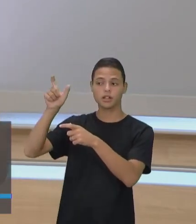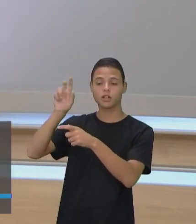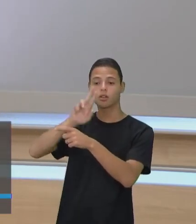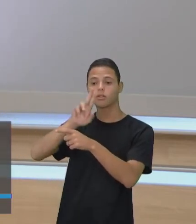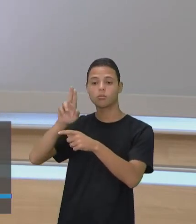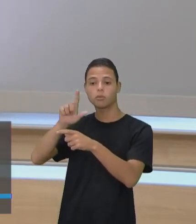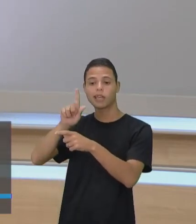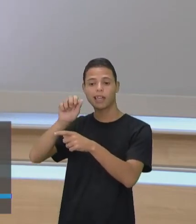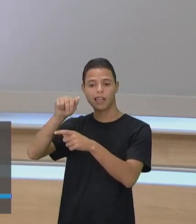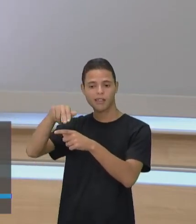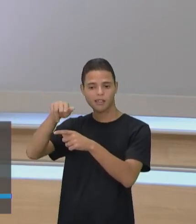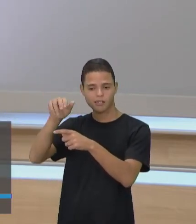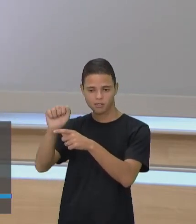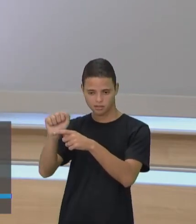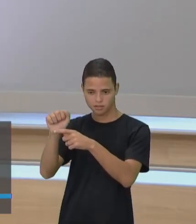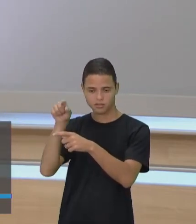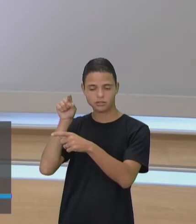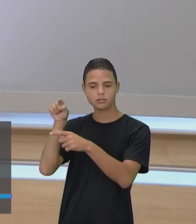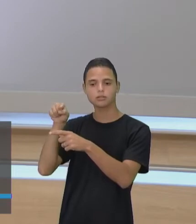muitas aspas, de